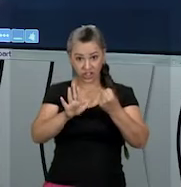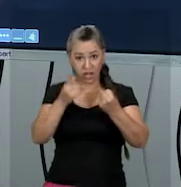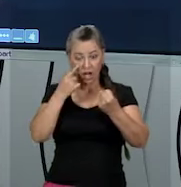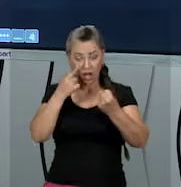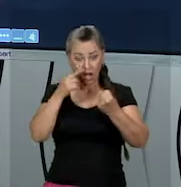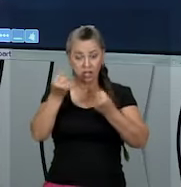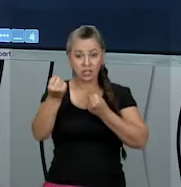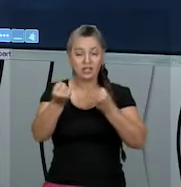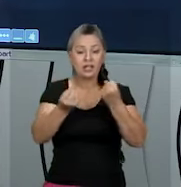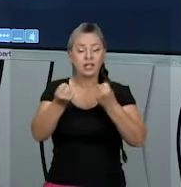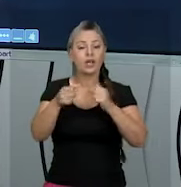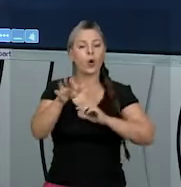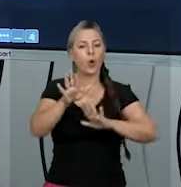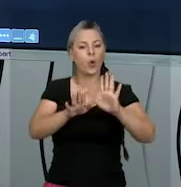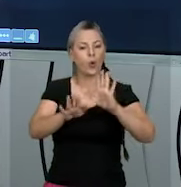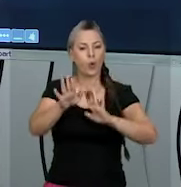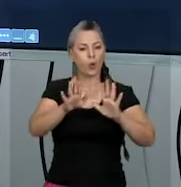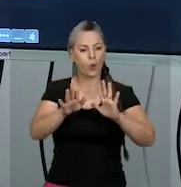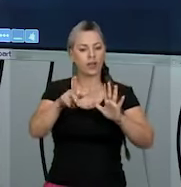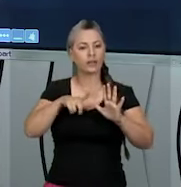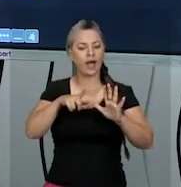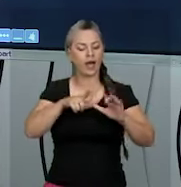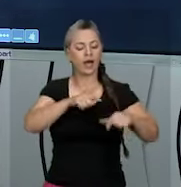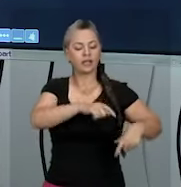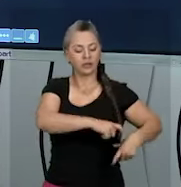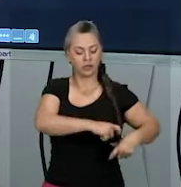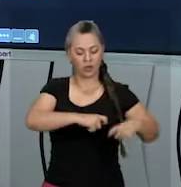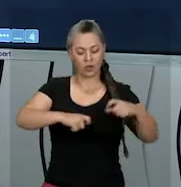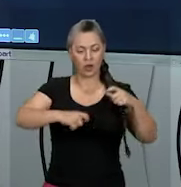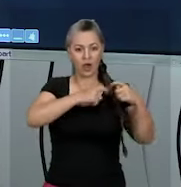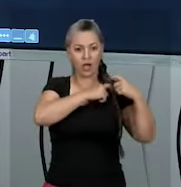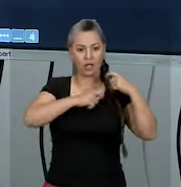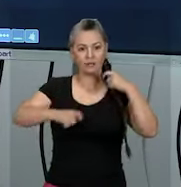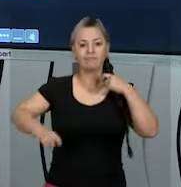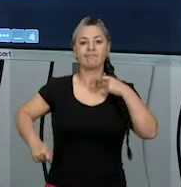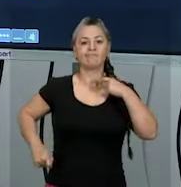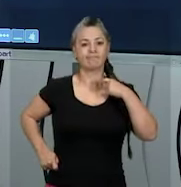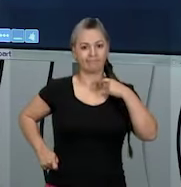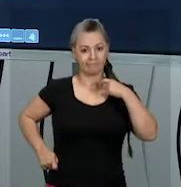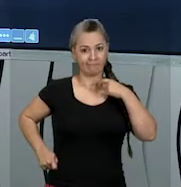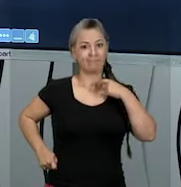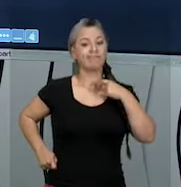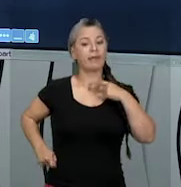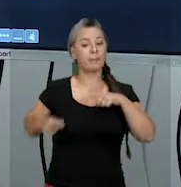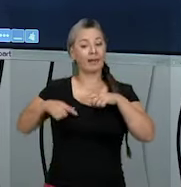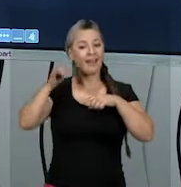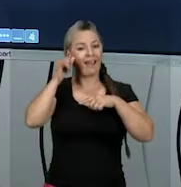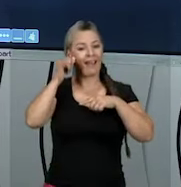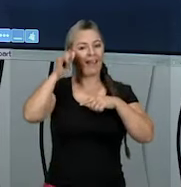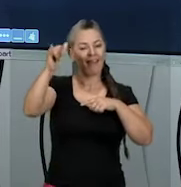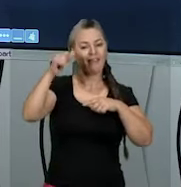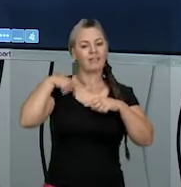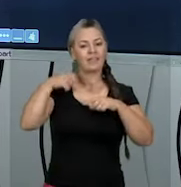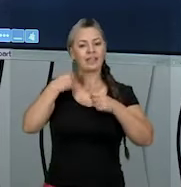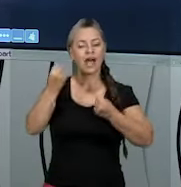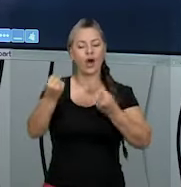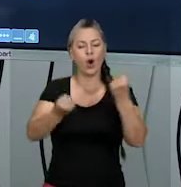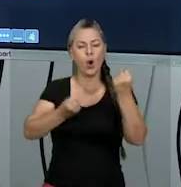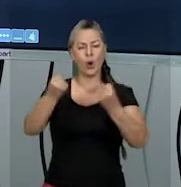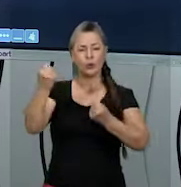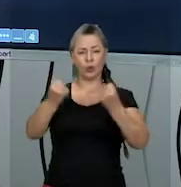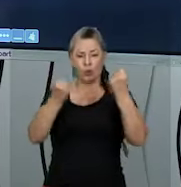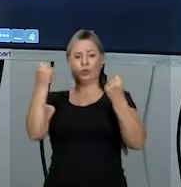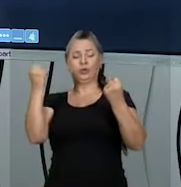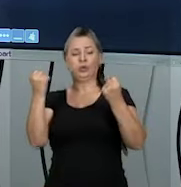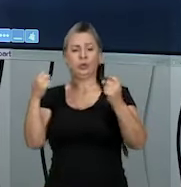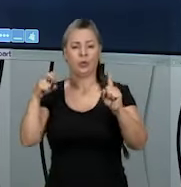preventiva e também sempre utilizar o cinto de segurança para evitar acidentes. Para aquelas pessoas que trabalham na